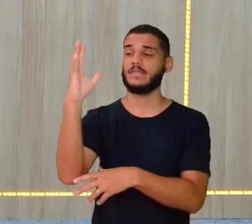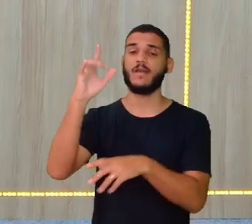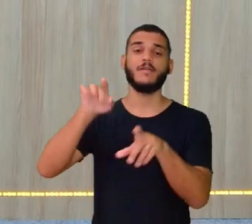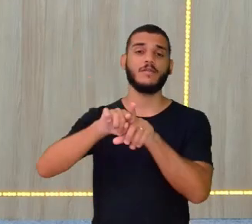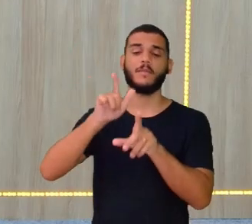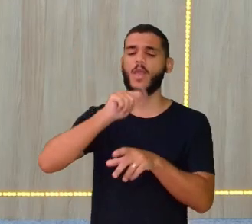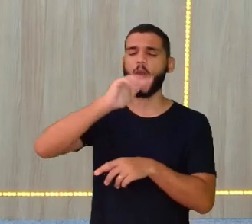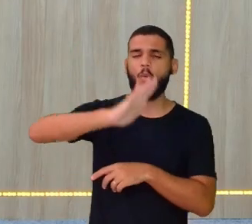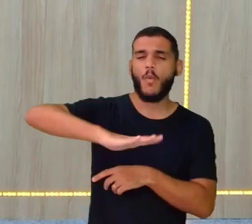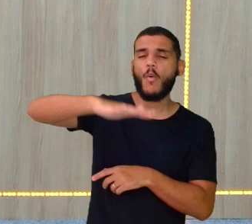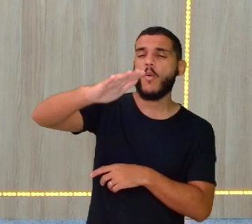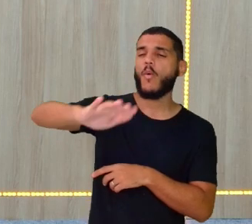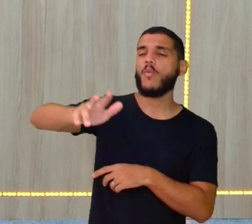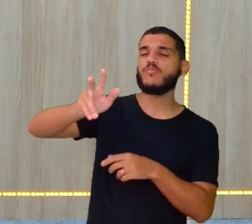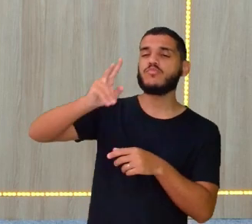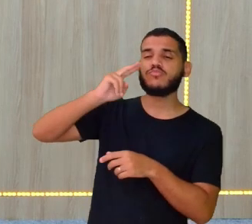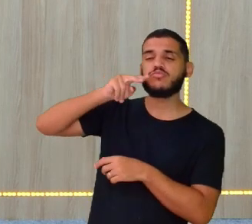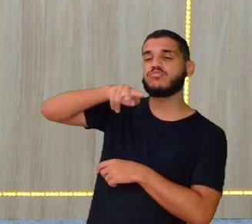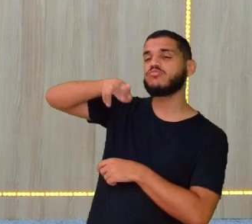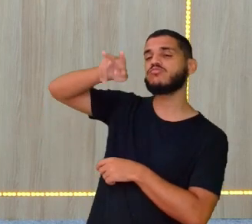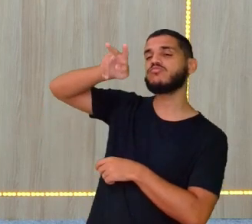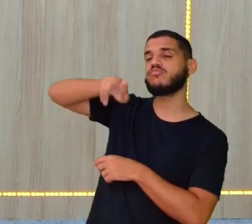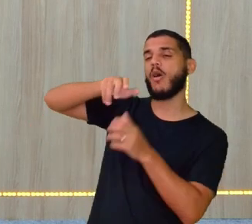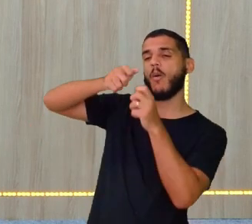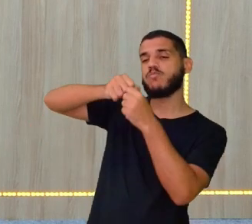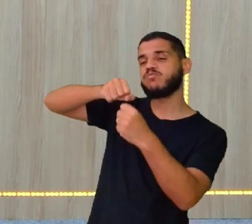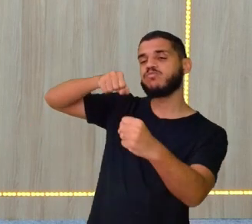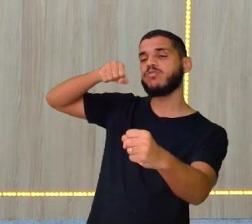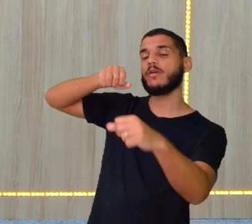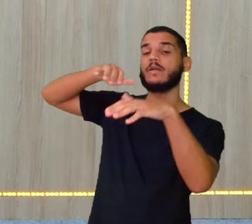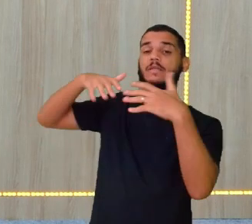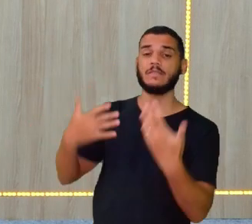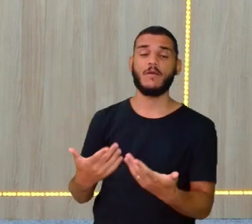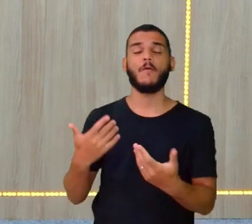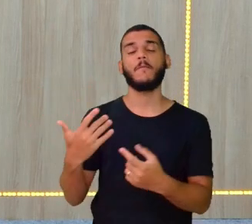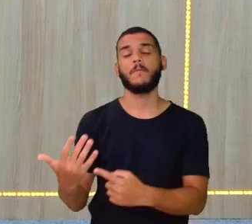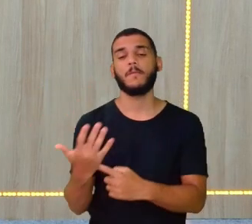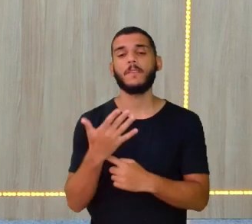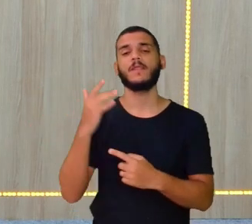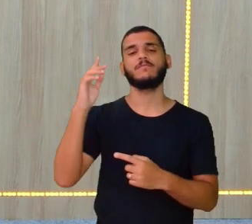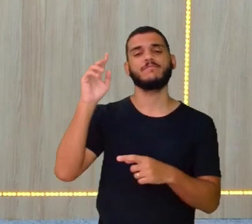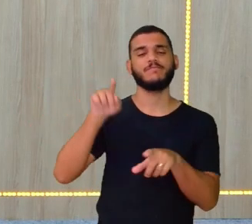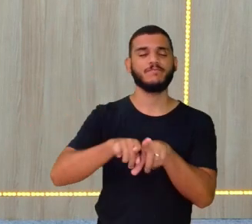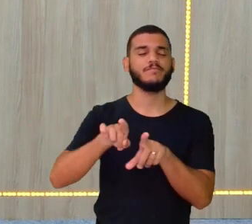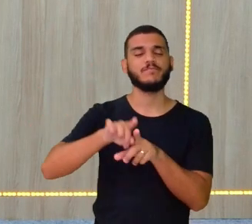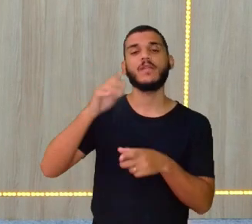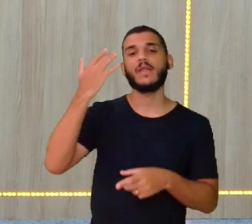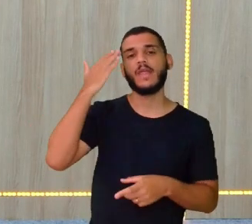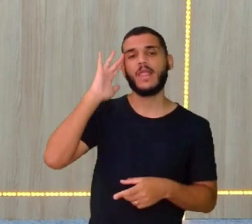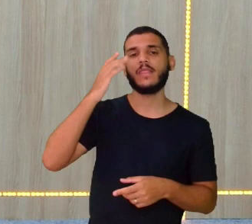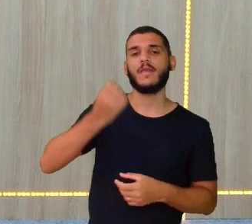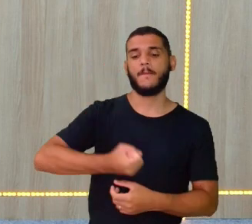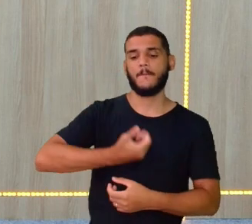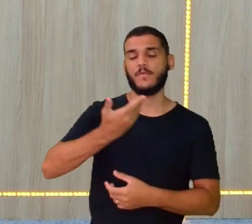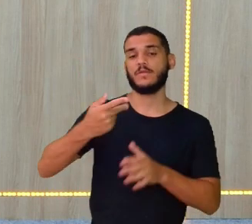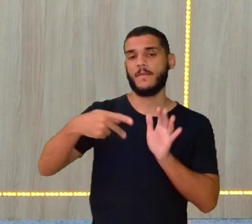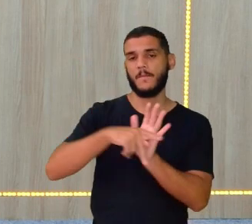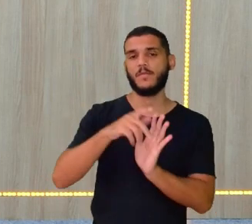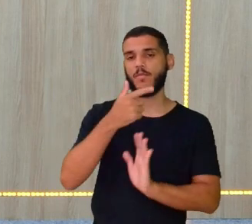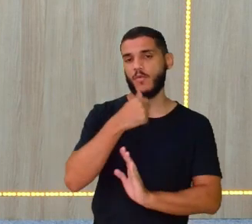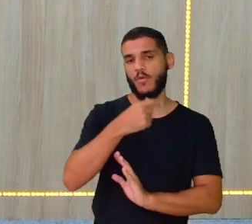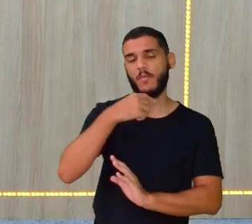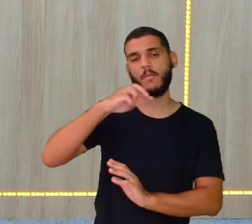também pensem sobre isso. Então, para ajudar ainda mais a entender esse fragmento da poesia de Manuel de